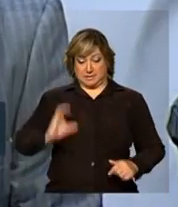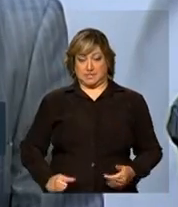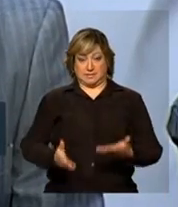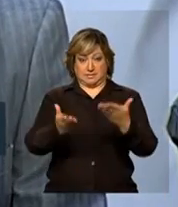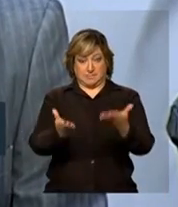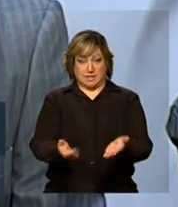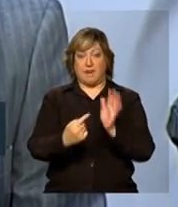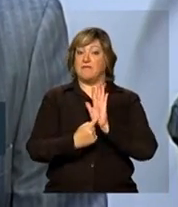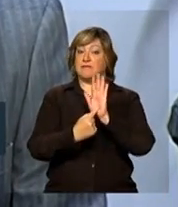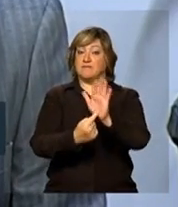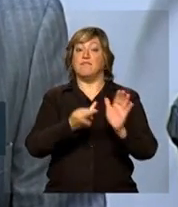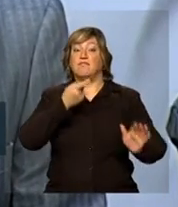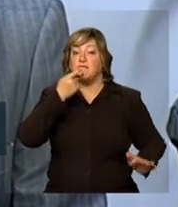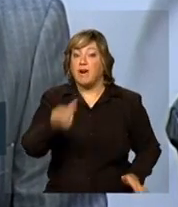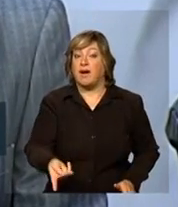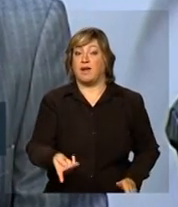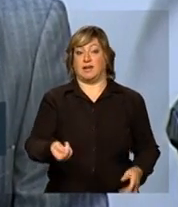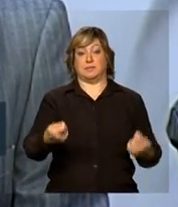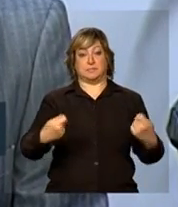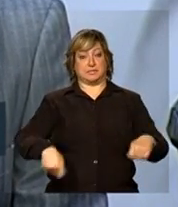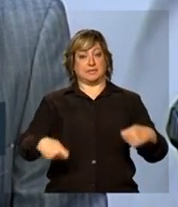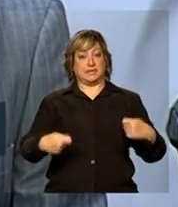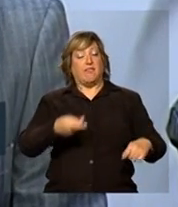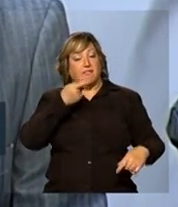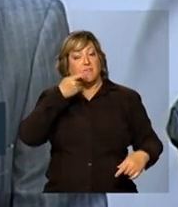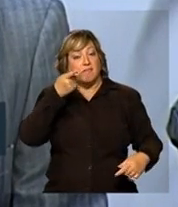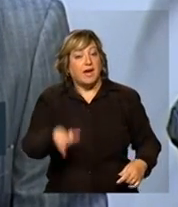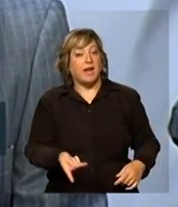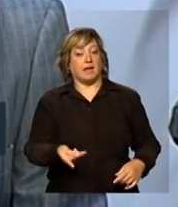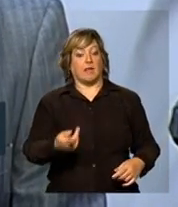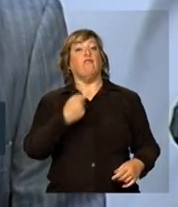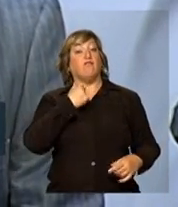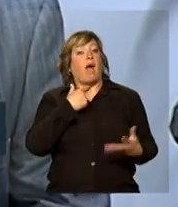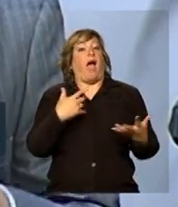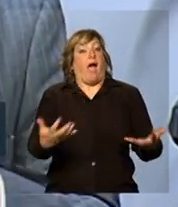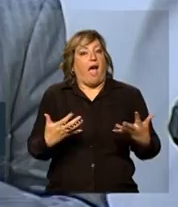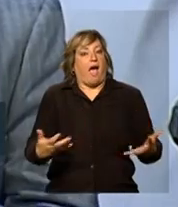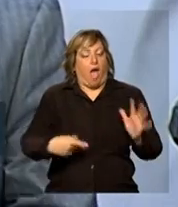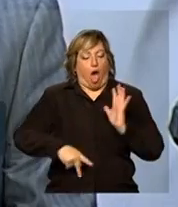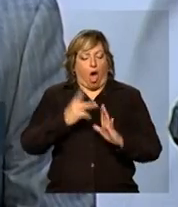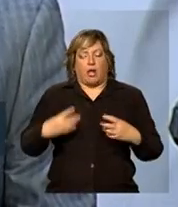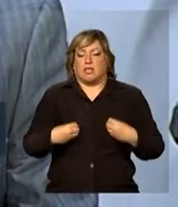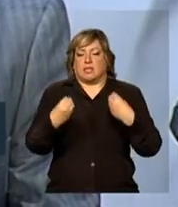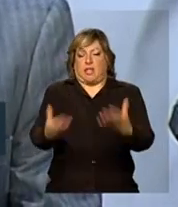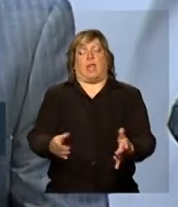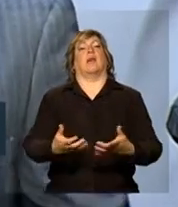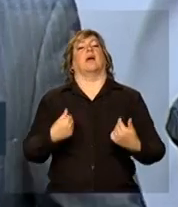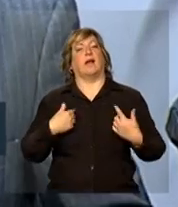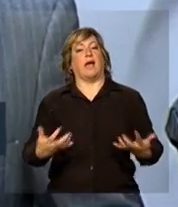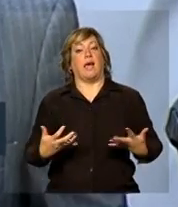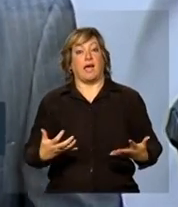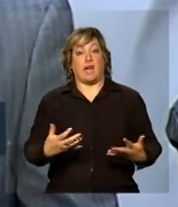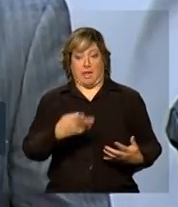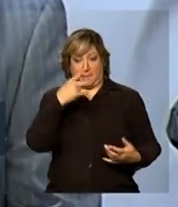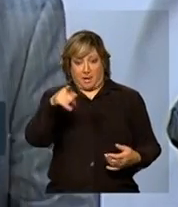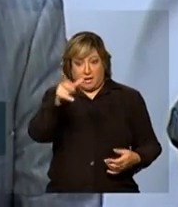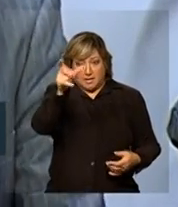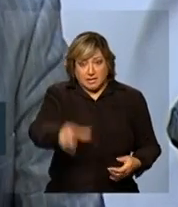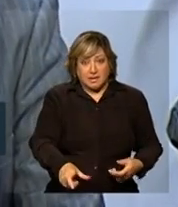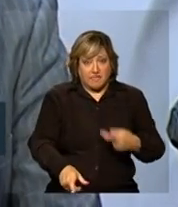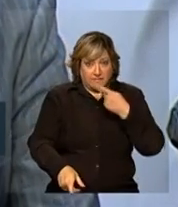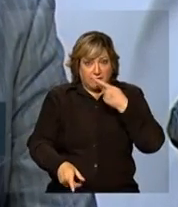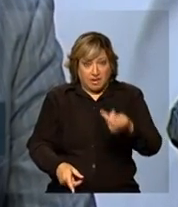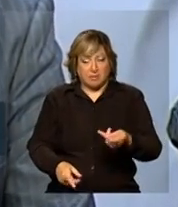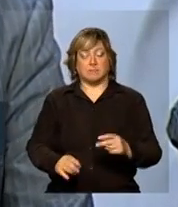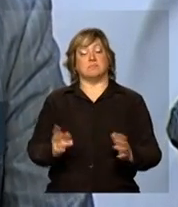se manifestar, manifestar o desejo de ser um doador de órgãos. E no momento que essa pessoa tenha, né, a situação da